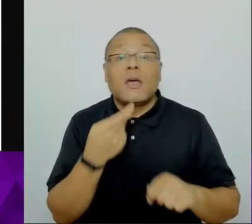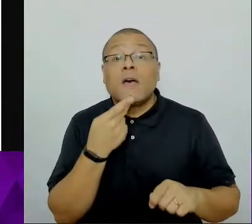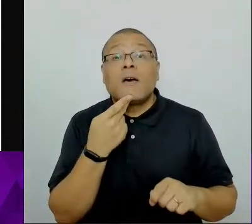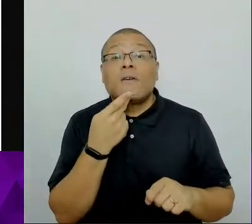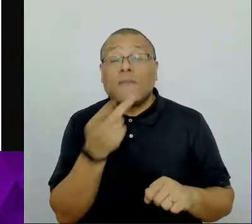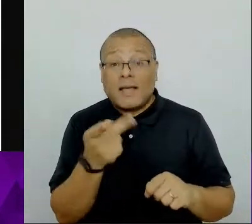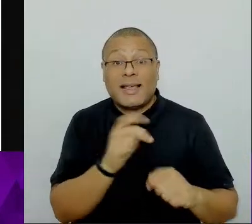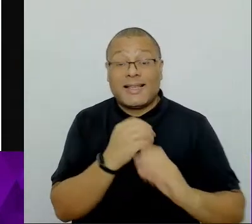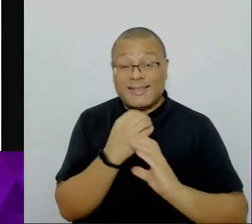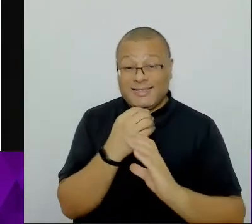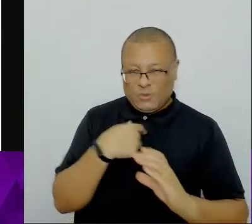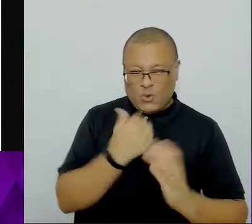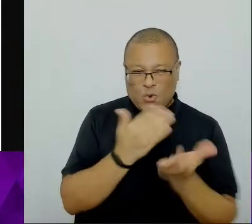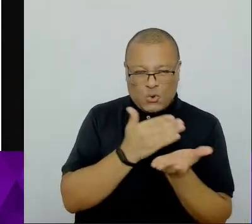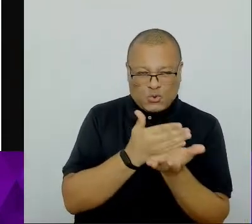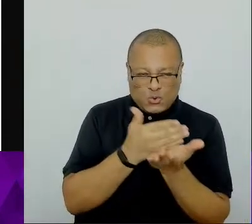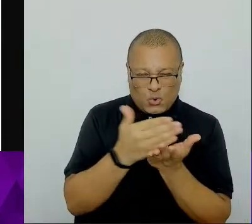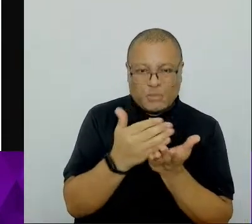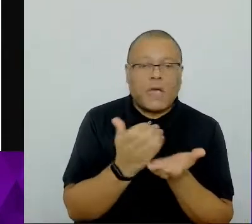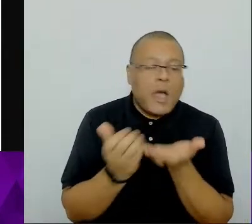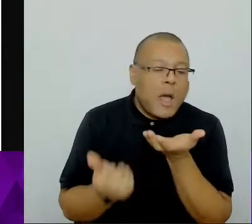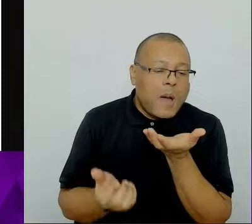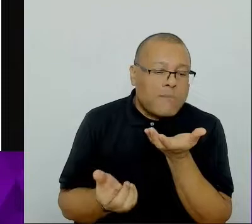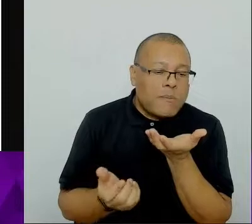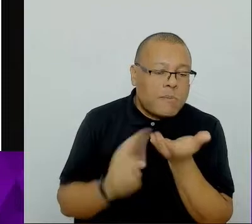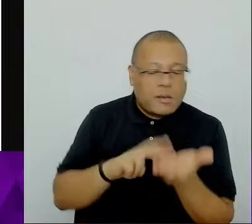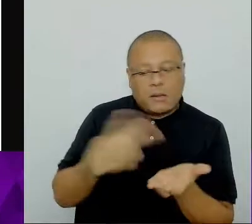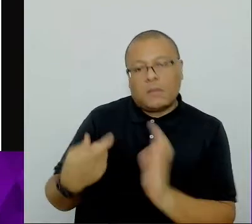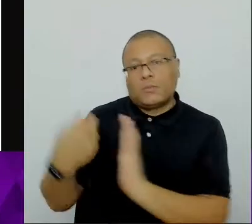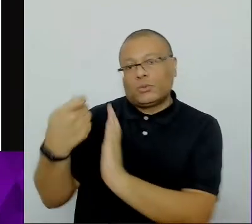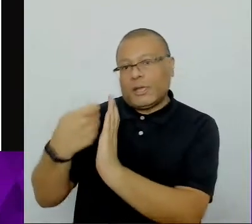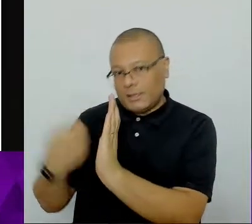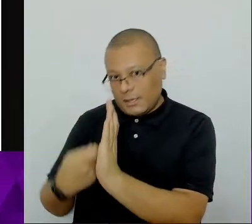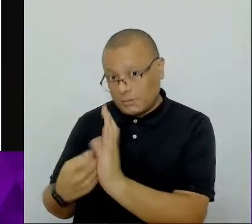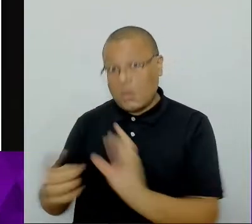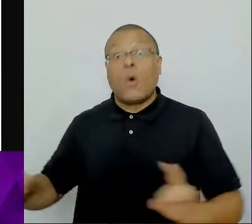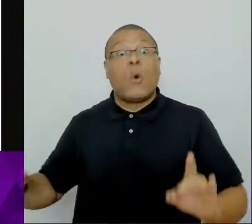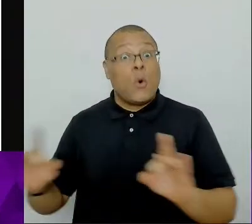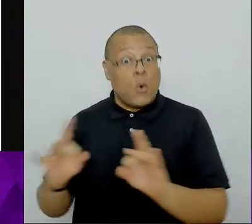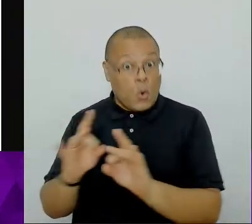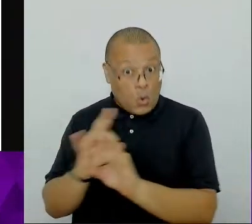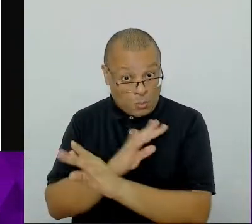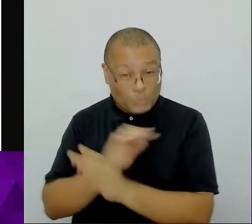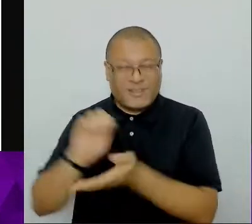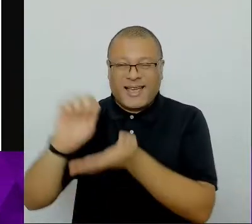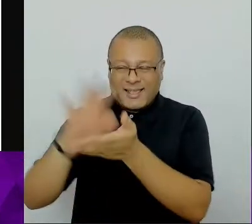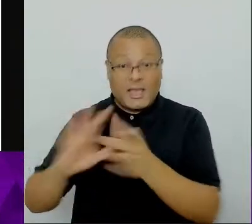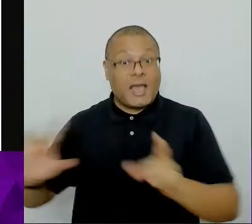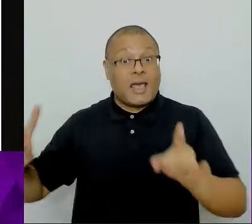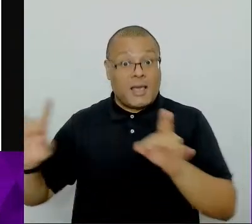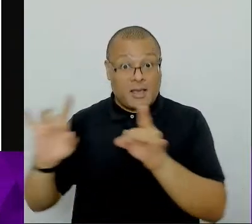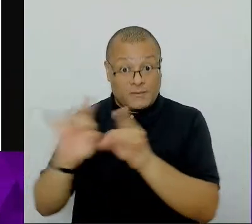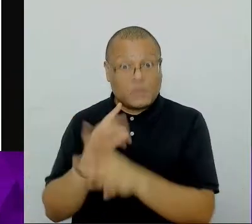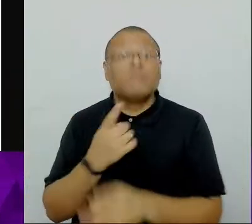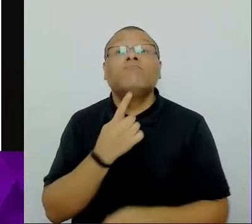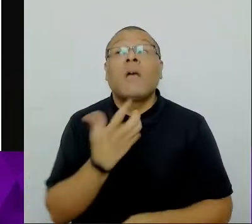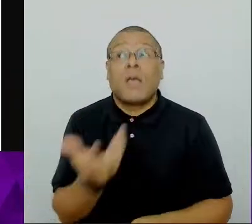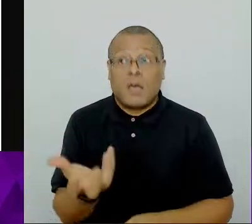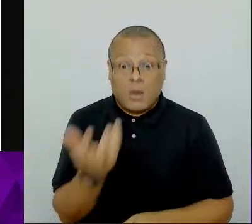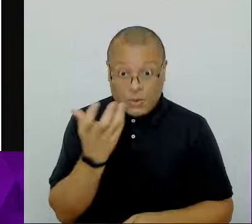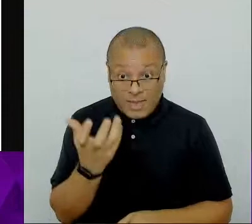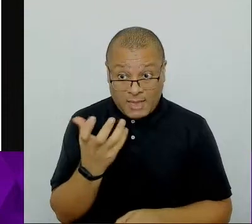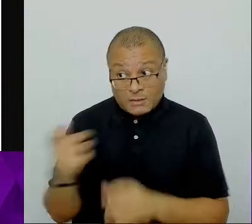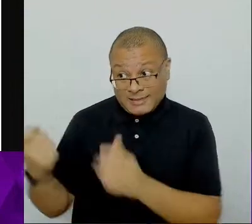preciso sair do áudio e ir para o texto. Executado a minha tarefa com o meu texto,